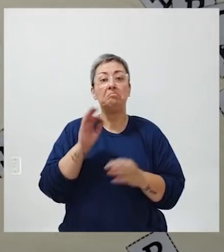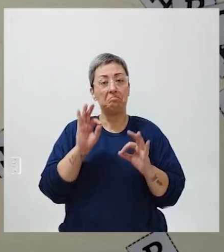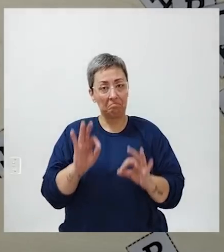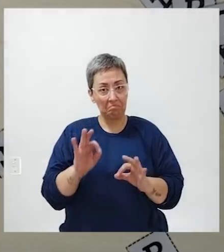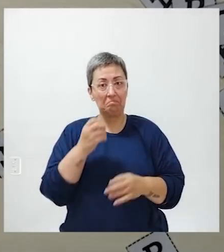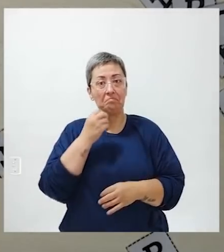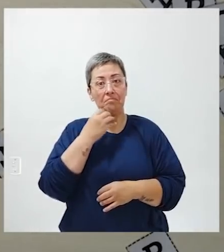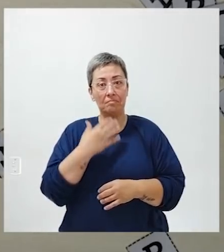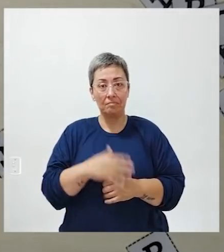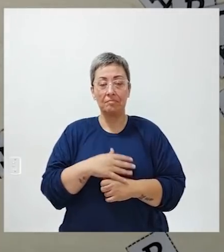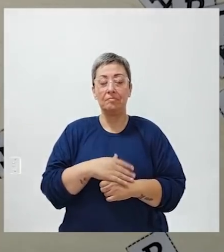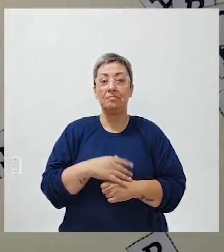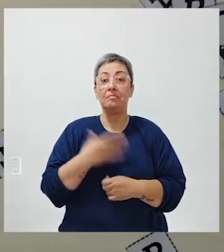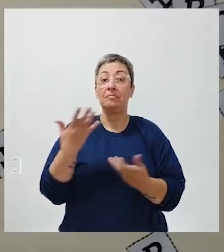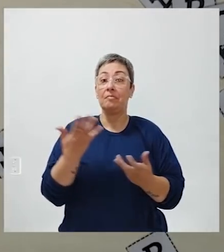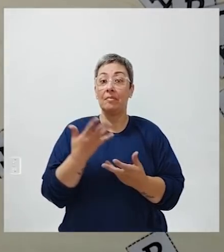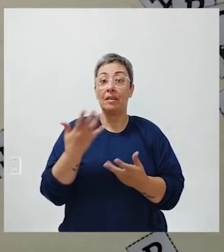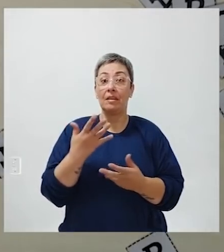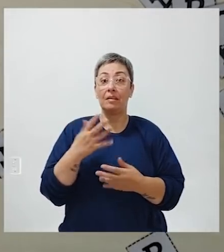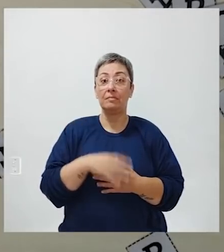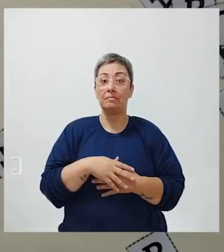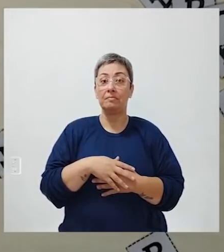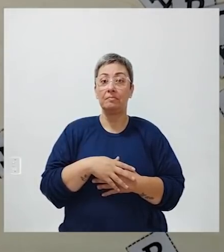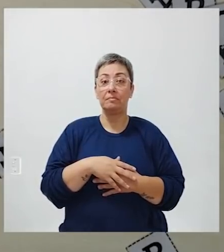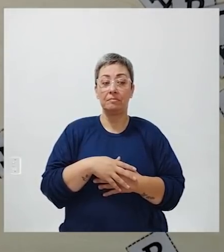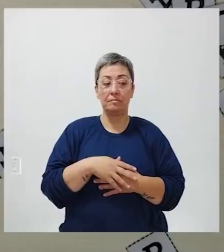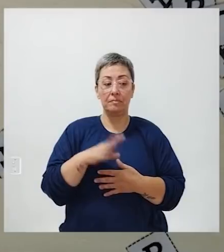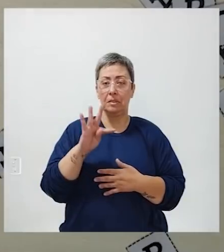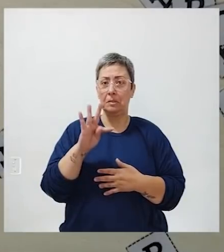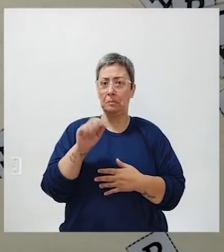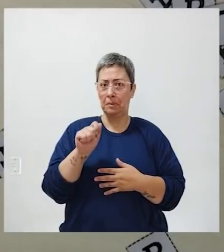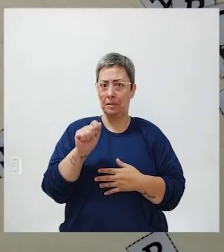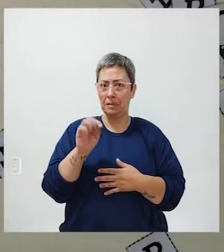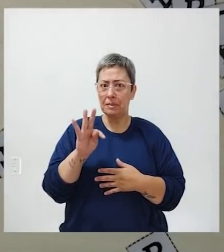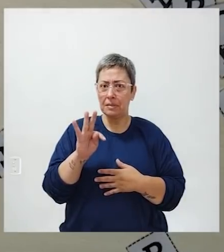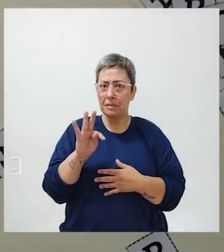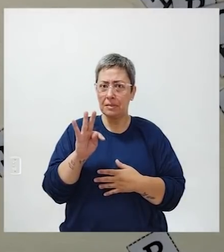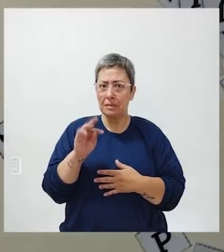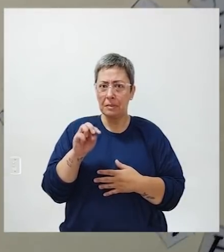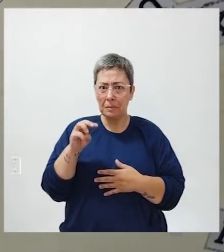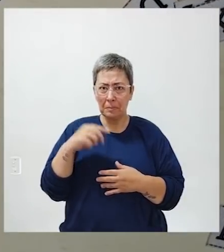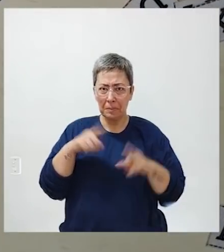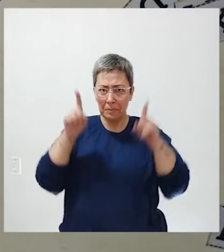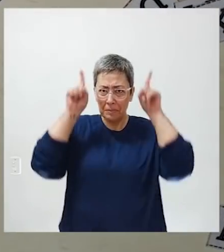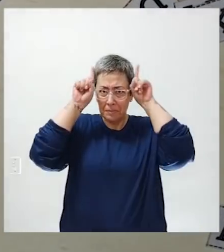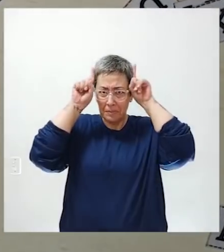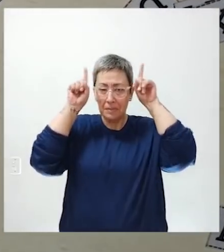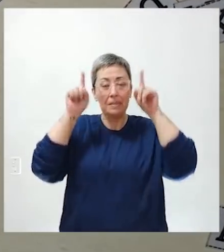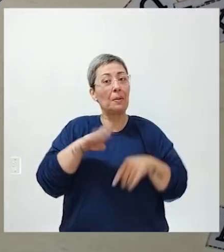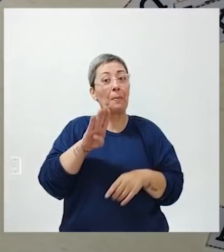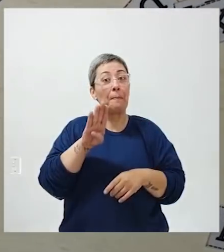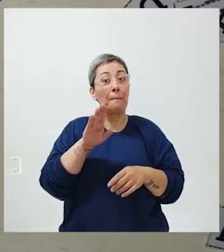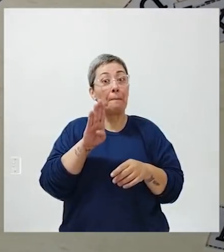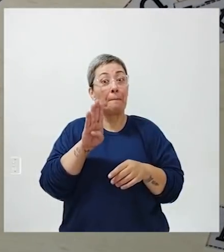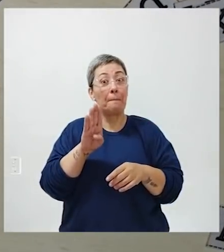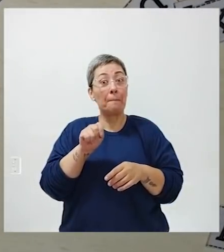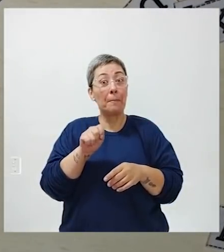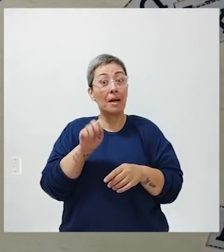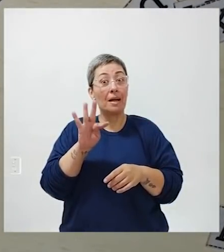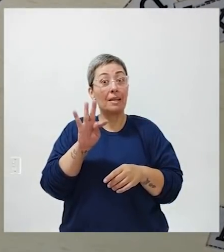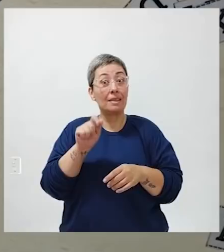Muito bem. Agora tá bate. Vai escrever bate, mano? Eu quero batá.